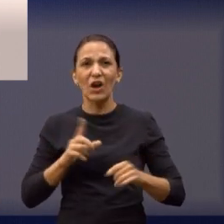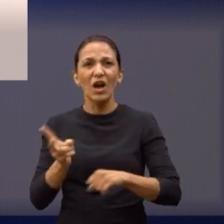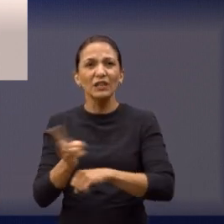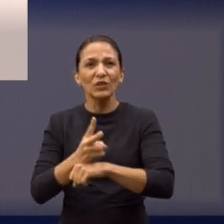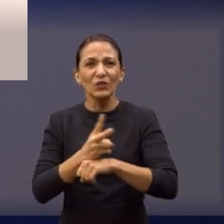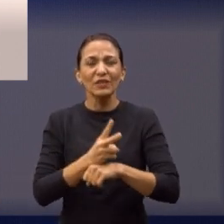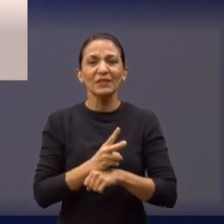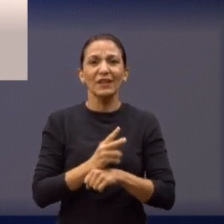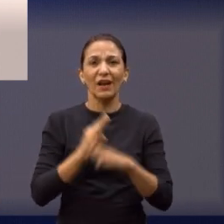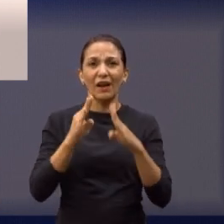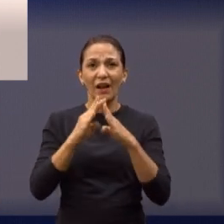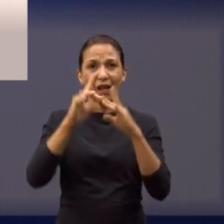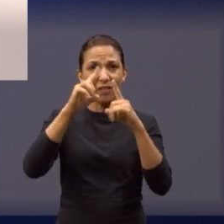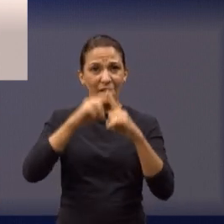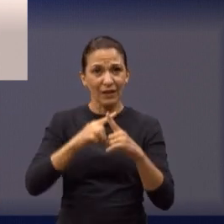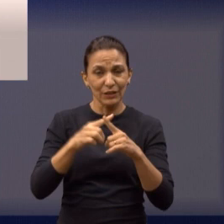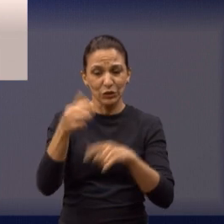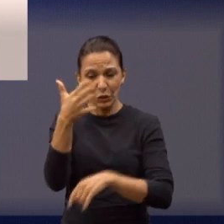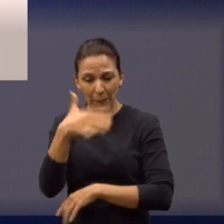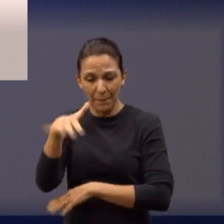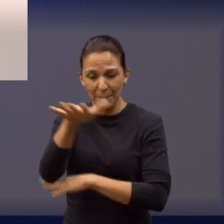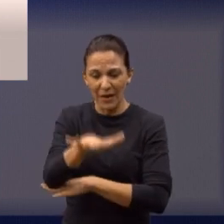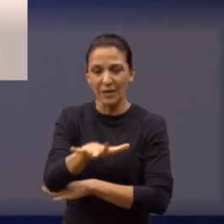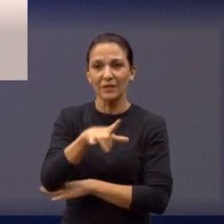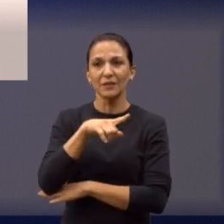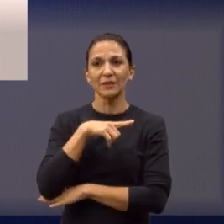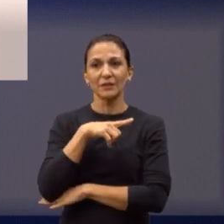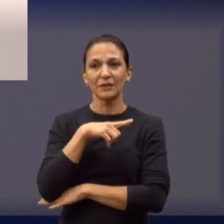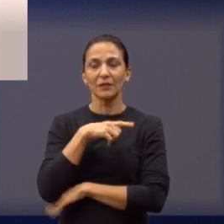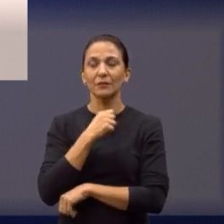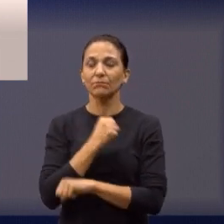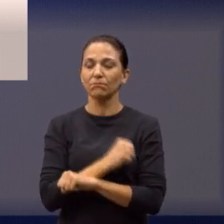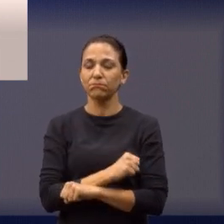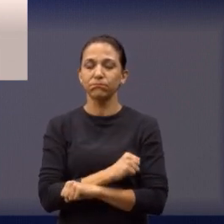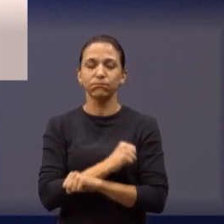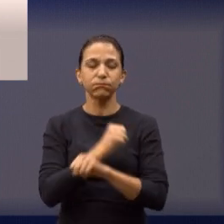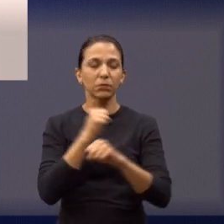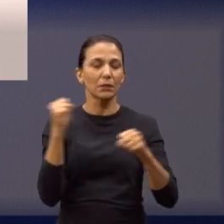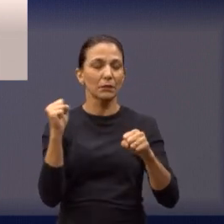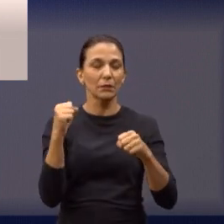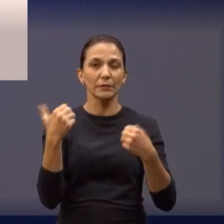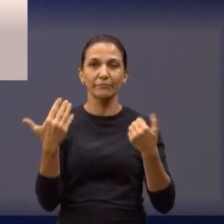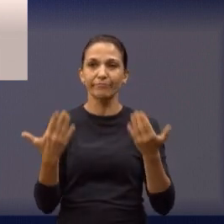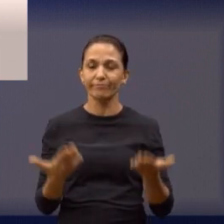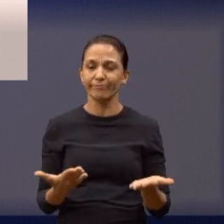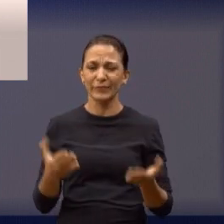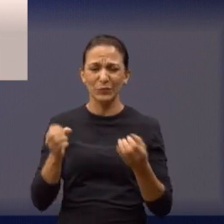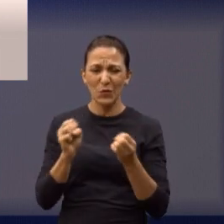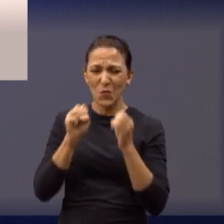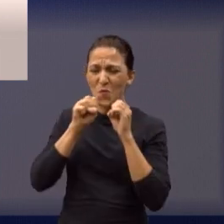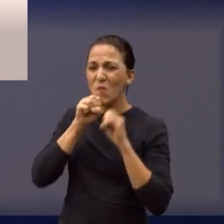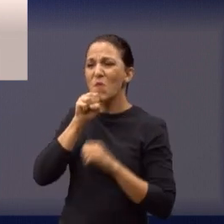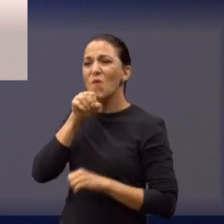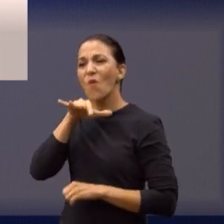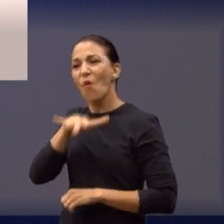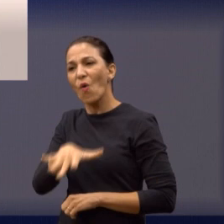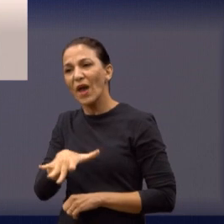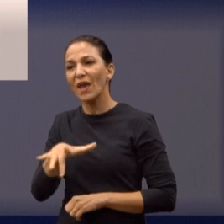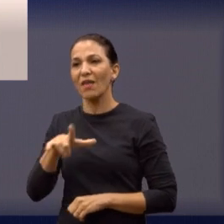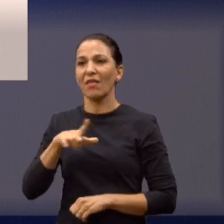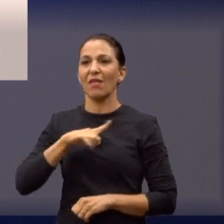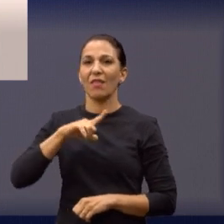na Igreja Santa na praça da Igreja Santa Terezinha não é possível e ficar dessa forma precisamos aí realmente